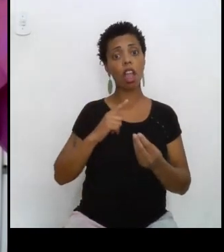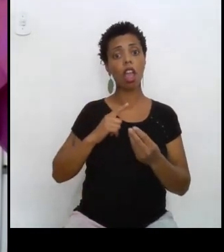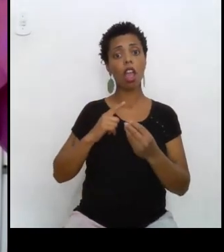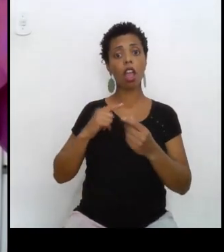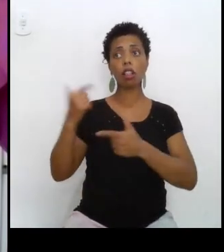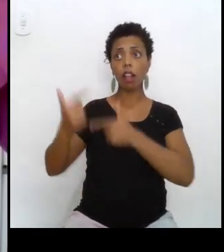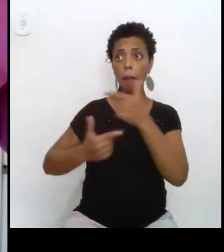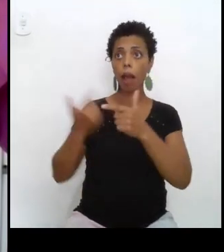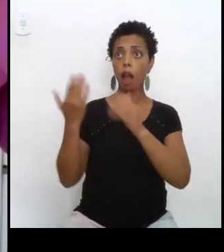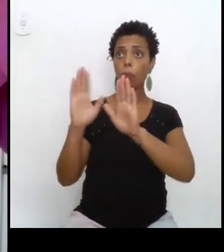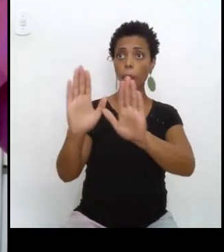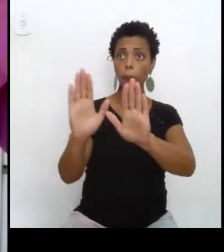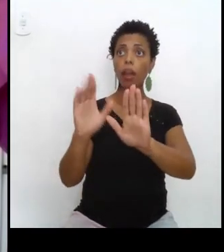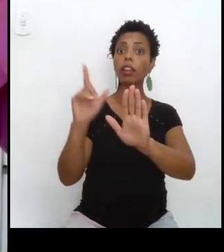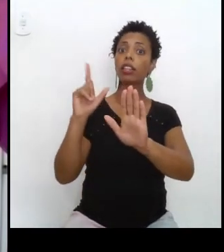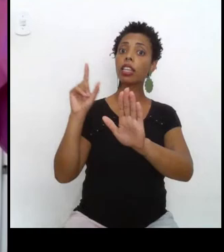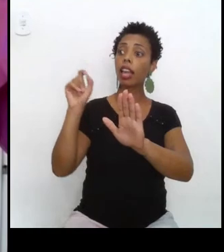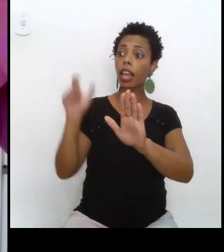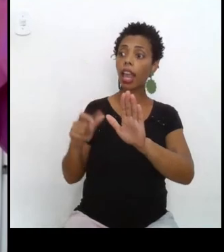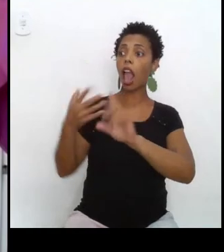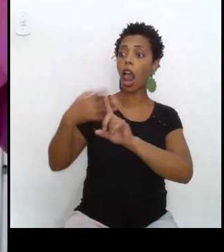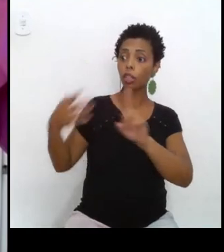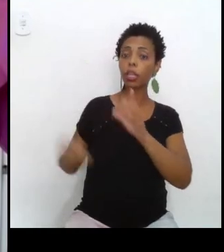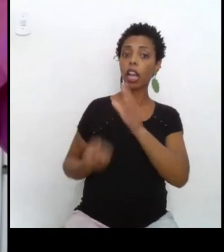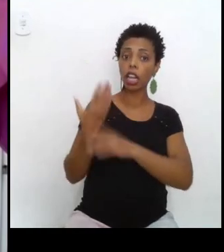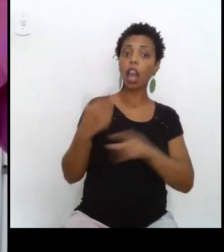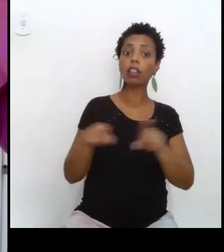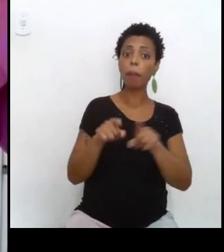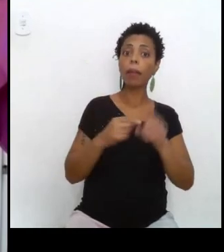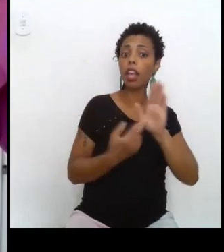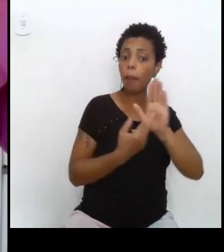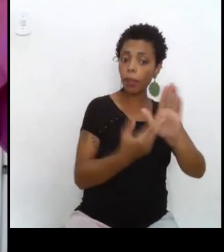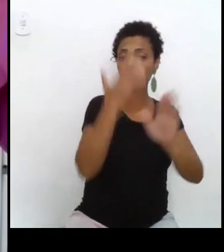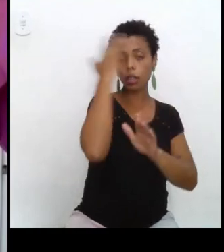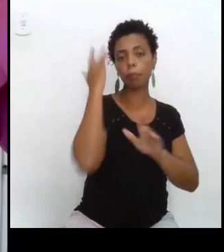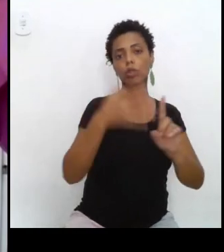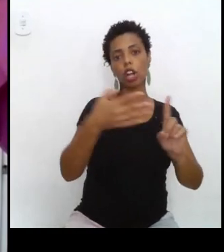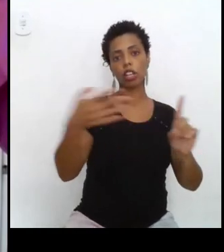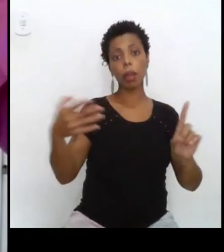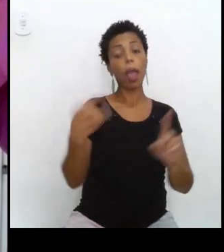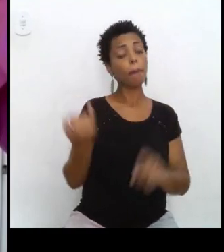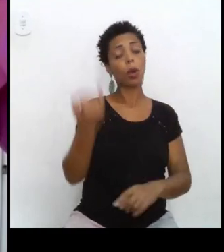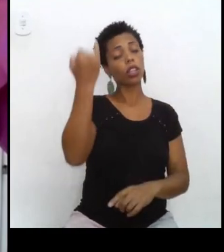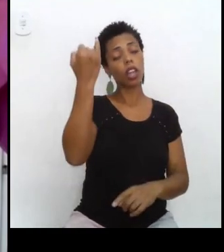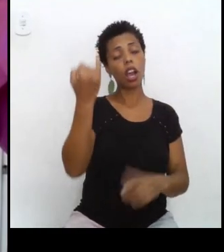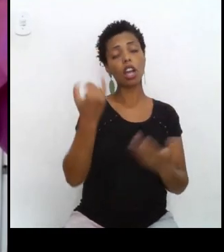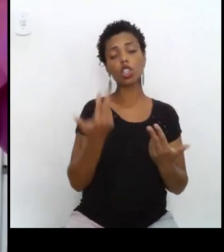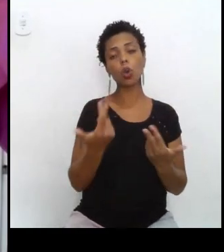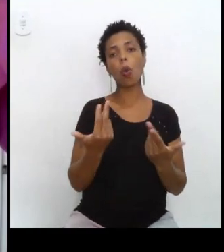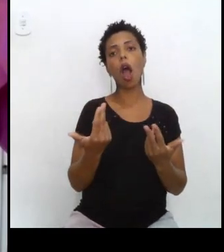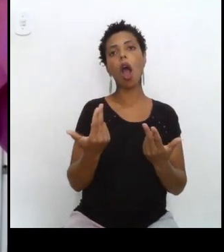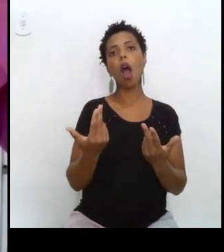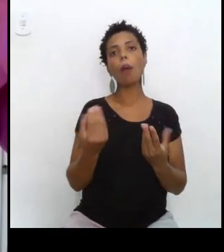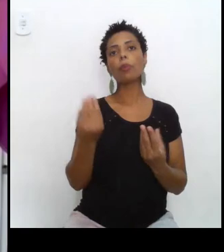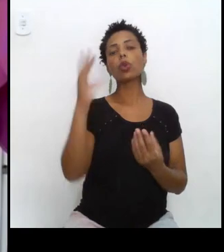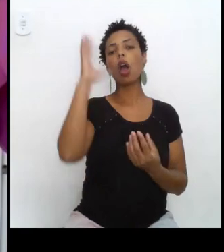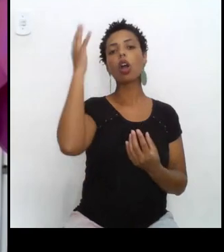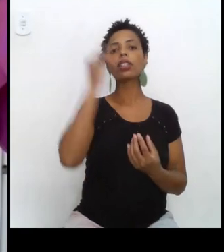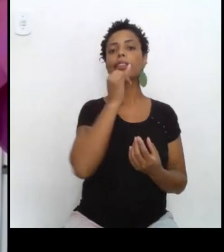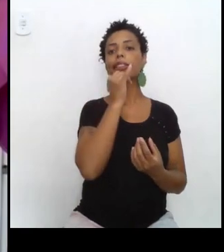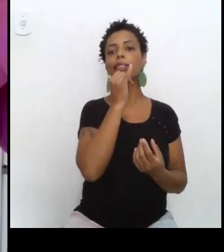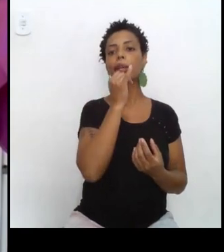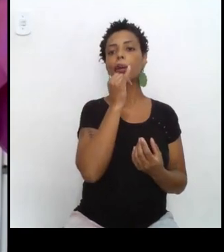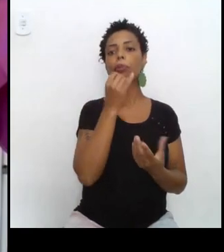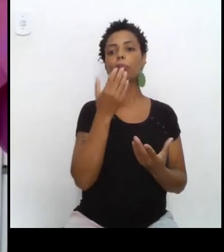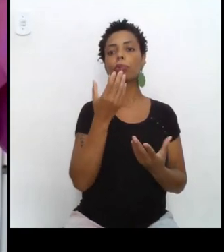representam e ali sempre peixe esse também algo fundamental e por muitas vezes a gente tinha teve determinadas obras com expõe